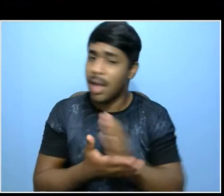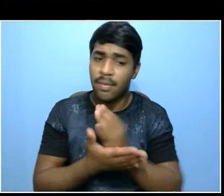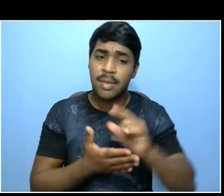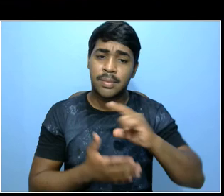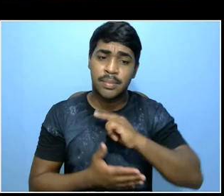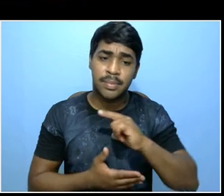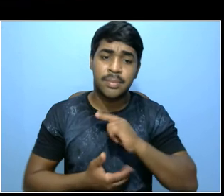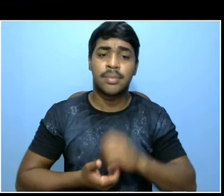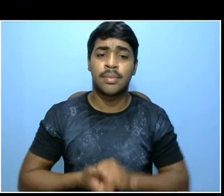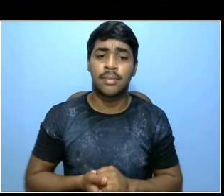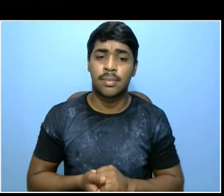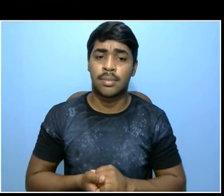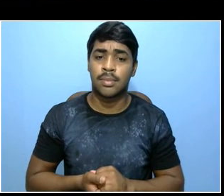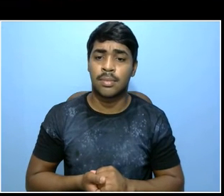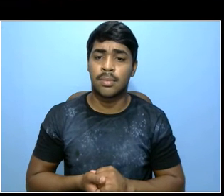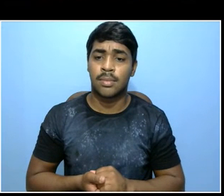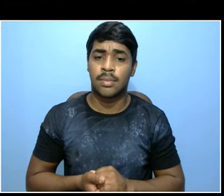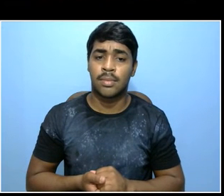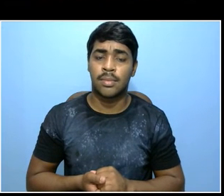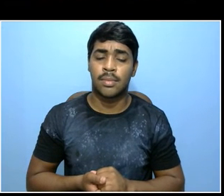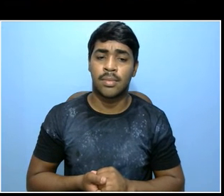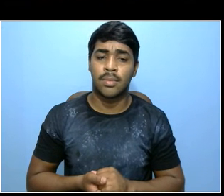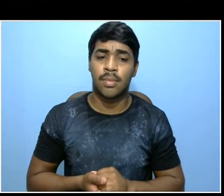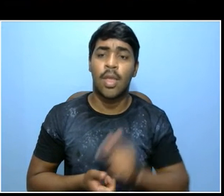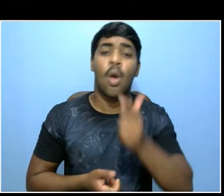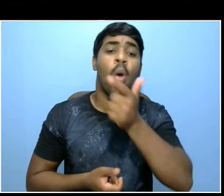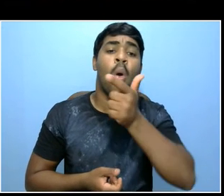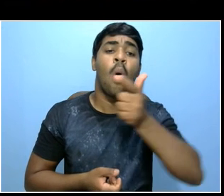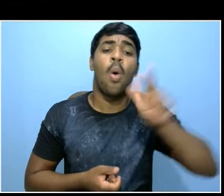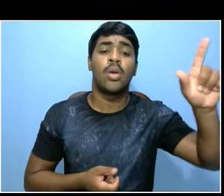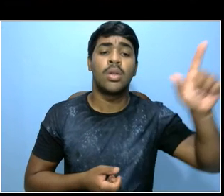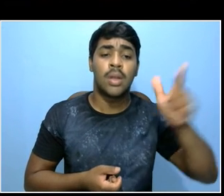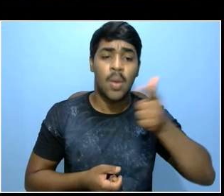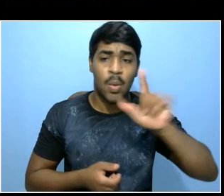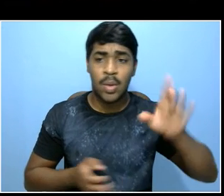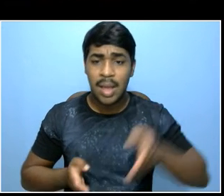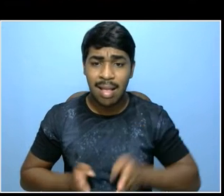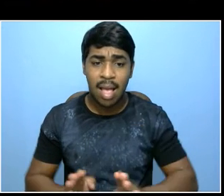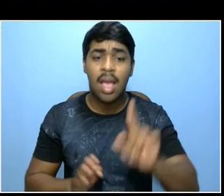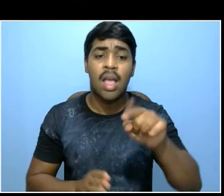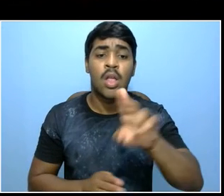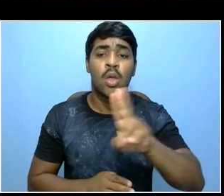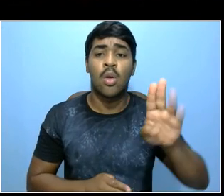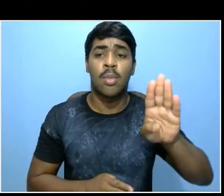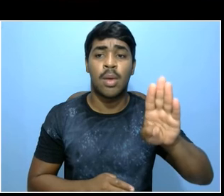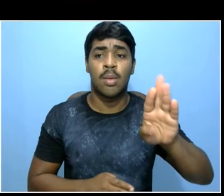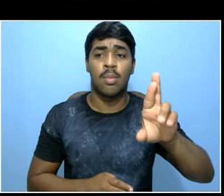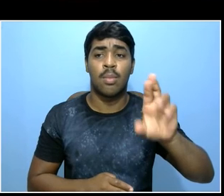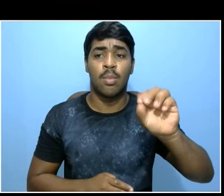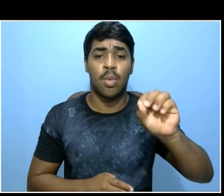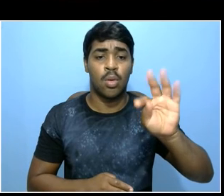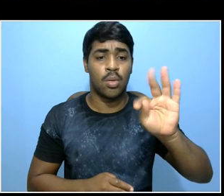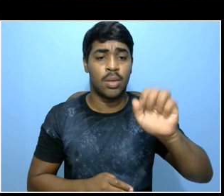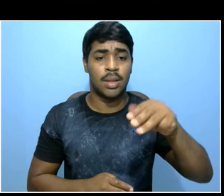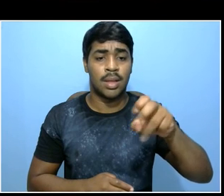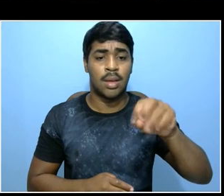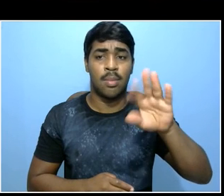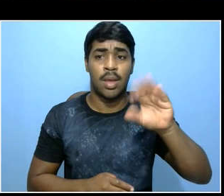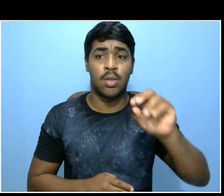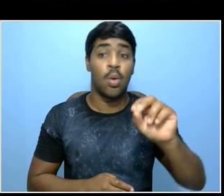alimentos. Outro tipo de reprodução é chamado de brotamento ou geniparidade, tá? É a mesma